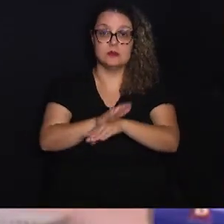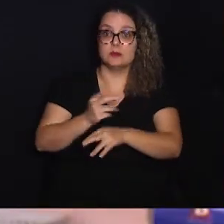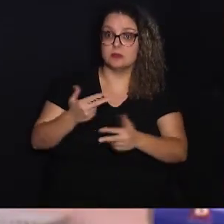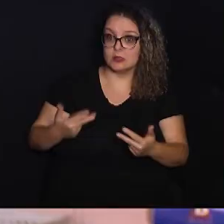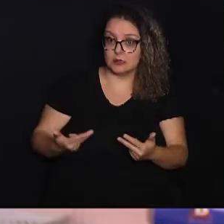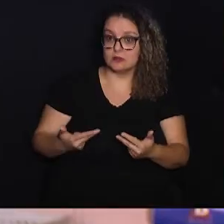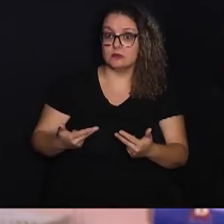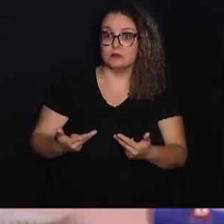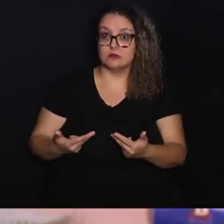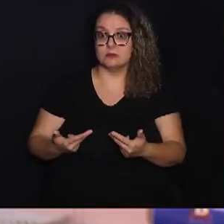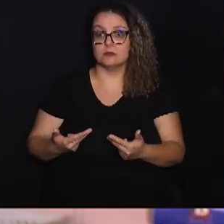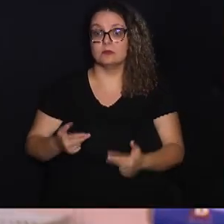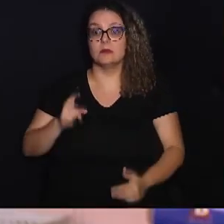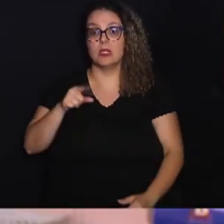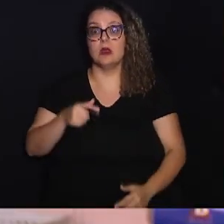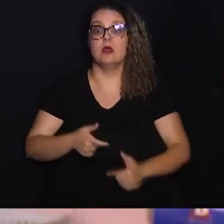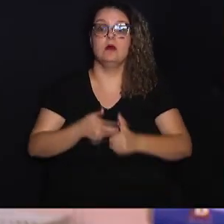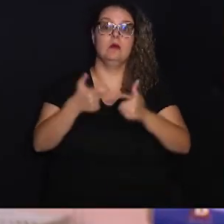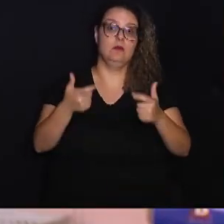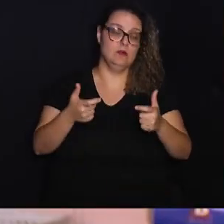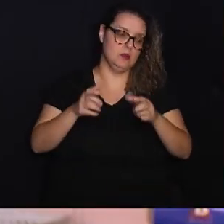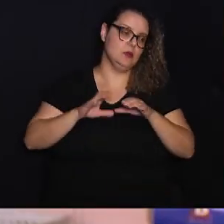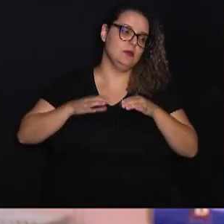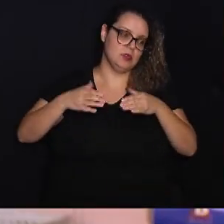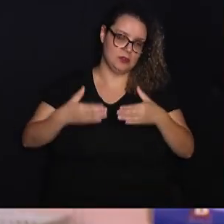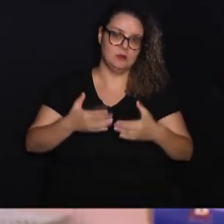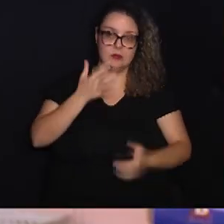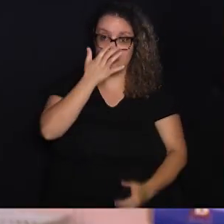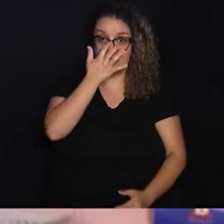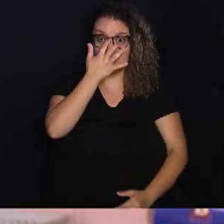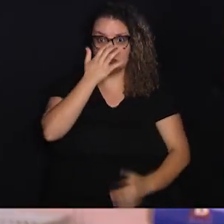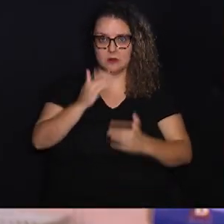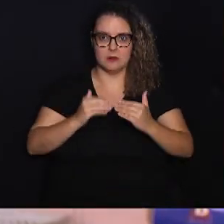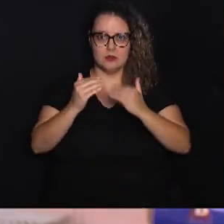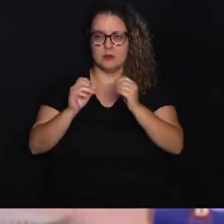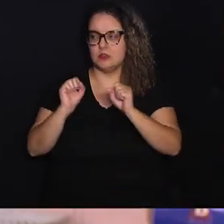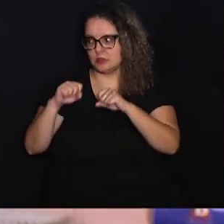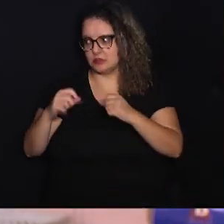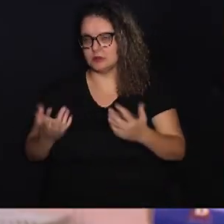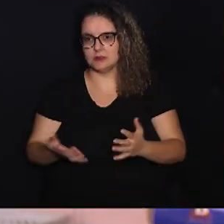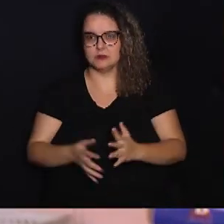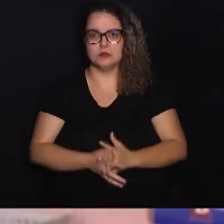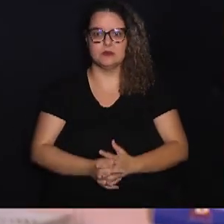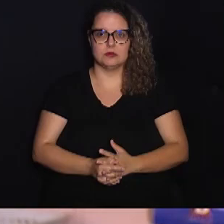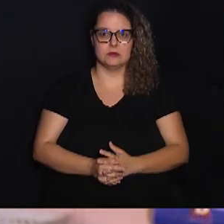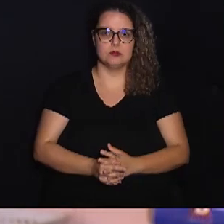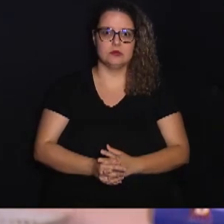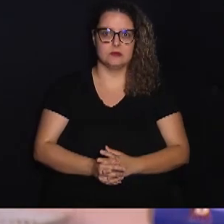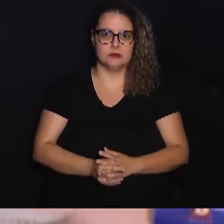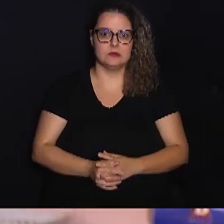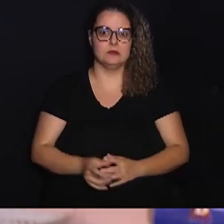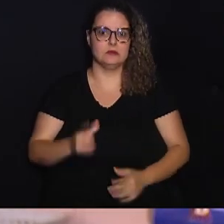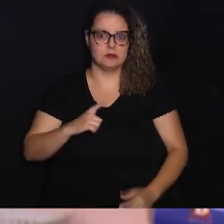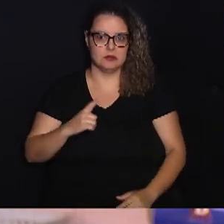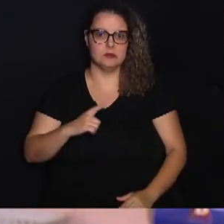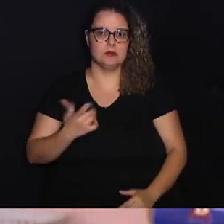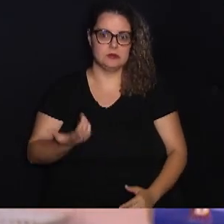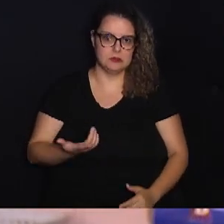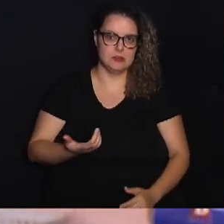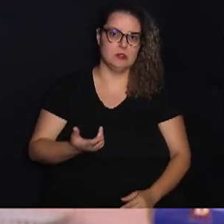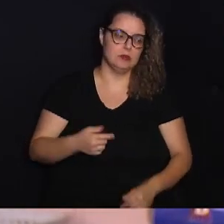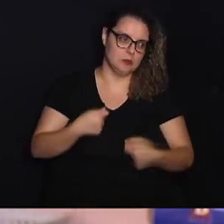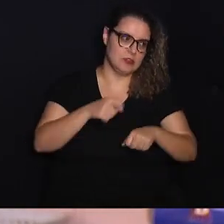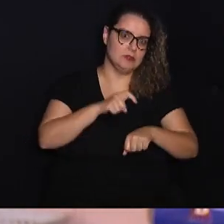Então é uma grande comunidade que se forma, né? Sim. Isso demanda,